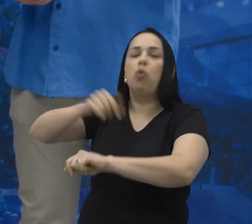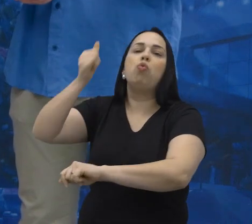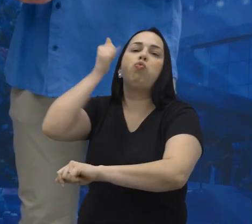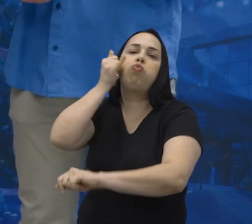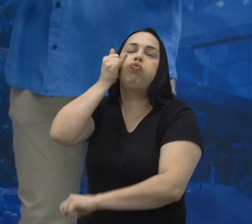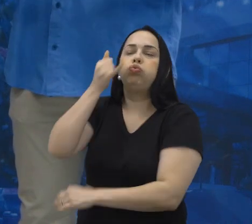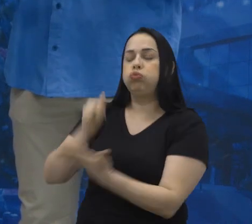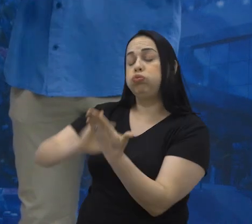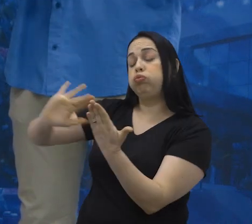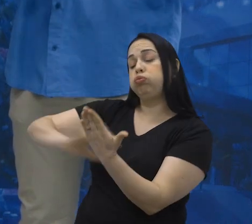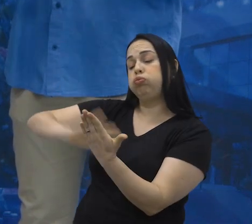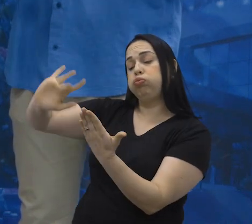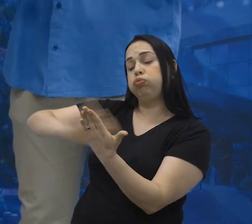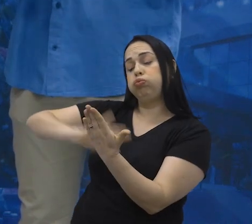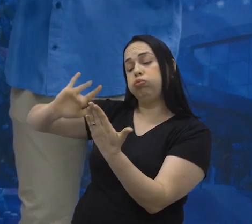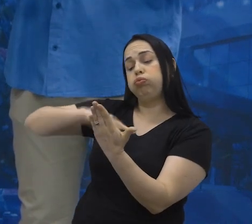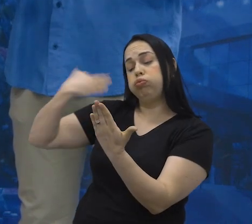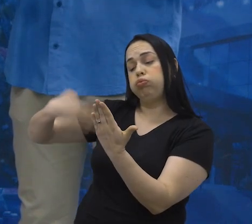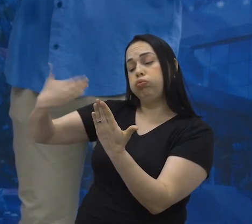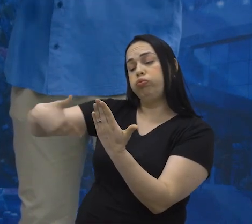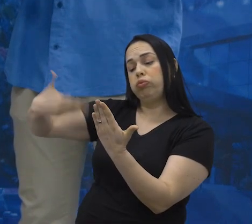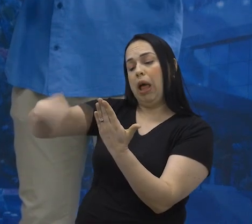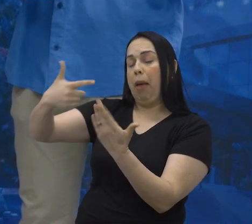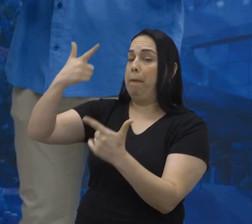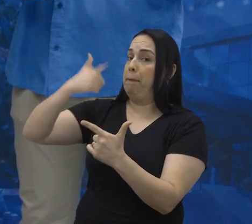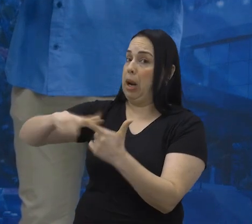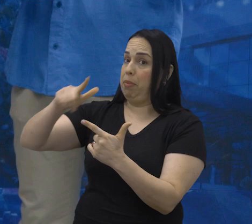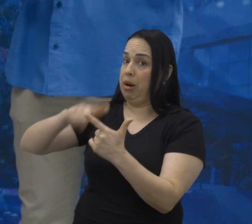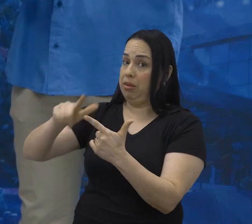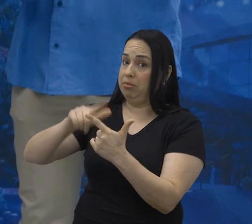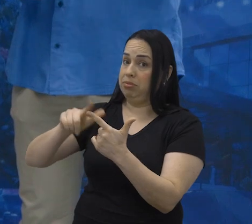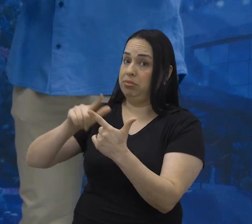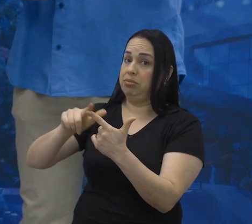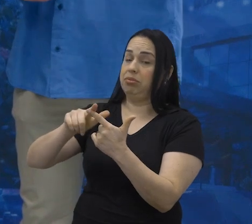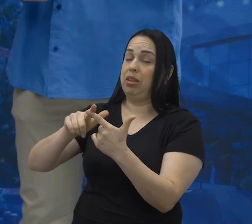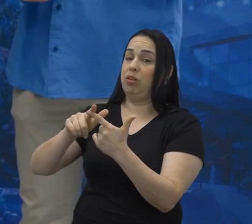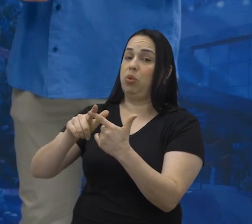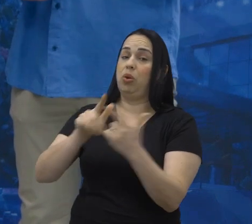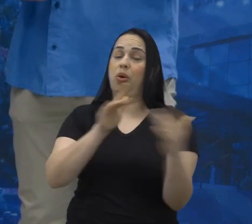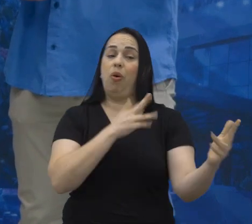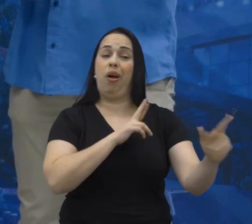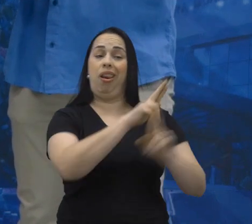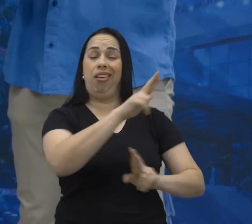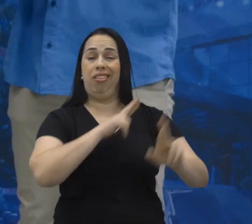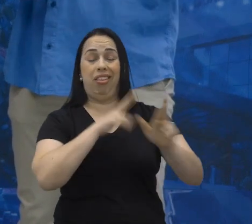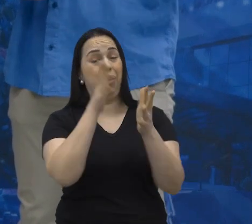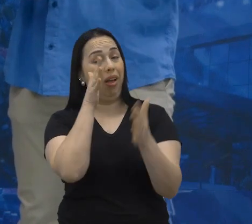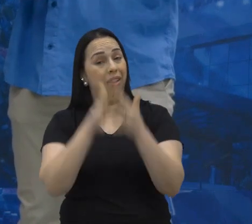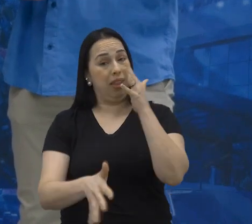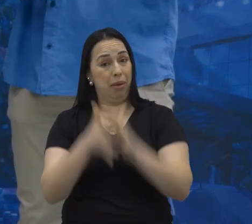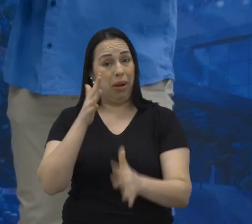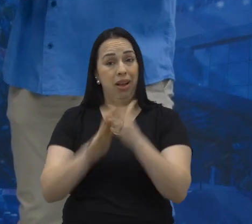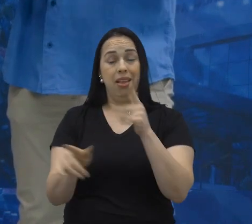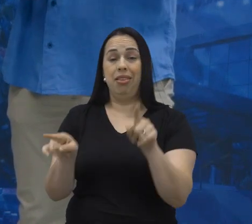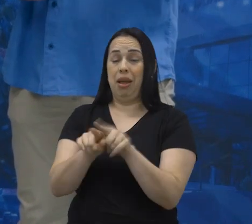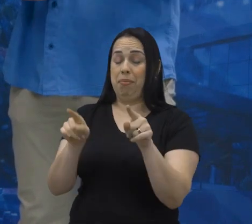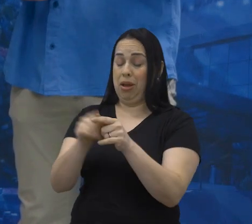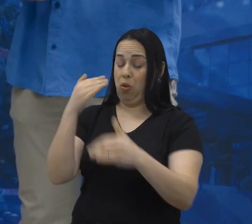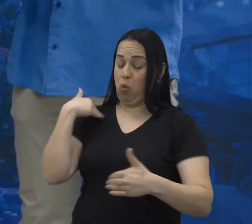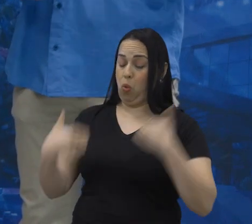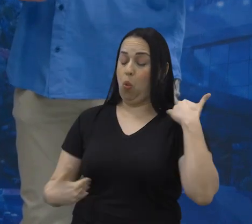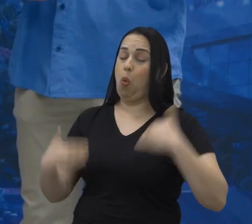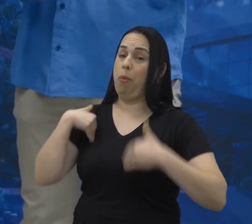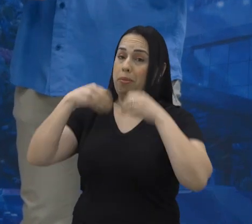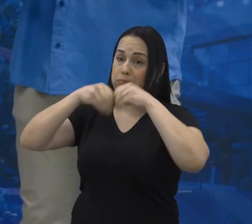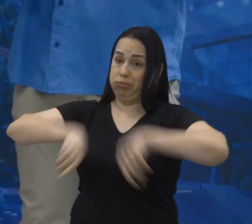longo prazo, isso pode acabar desenvolvendo alguns problemas, como de relacionamentos, até mesmo afetar a saúde